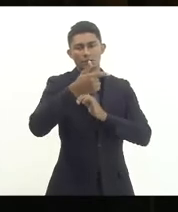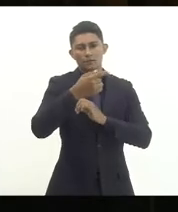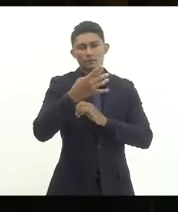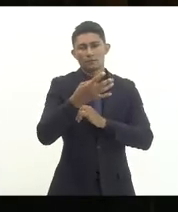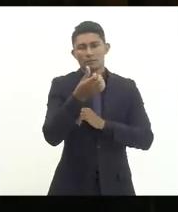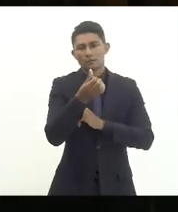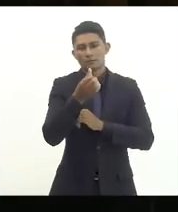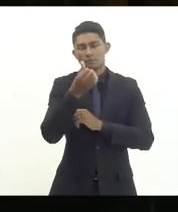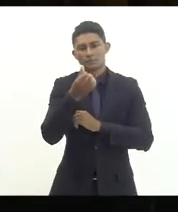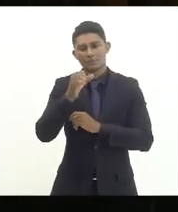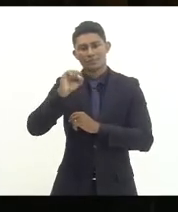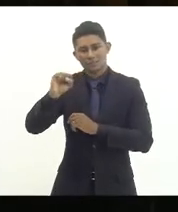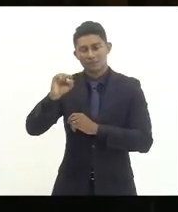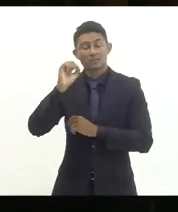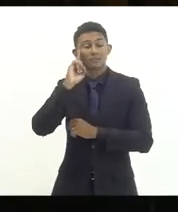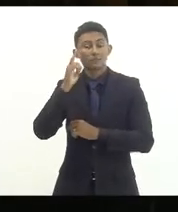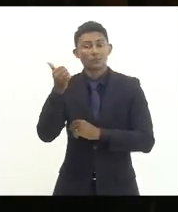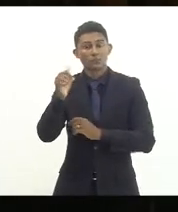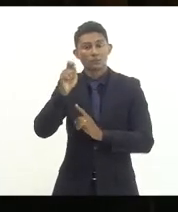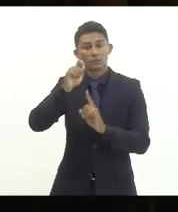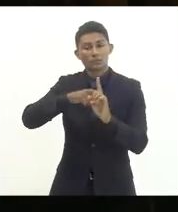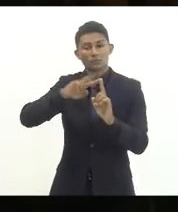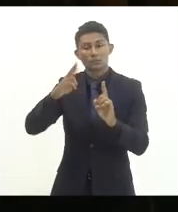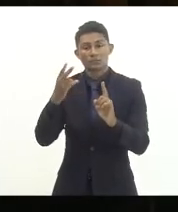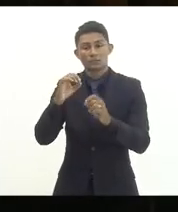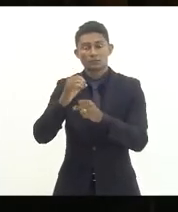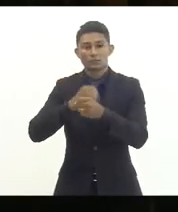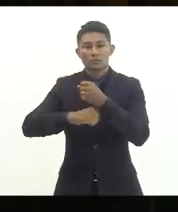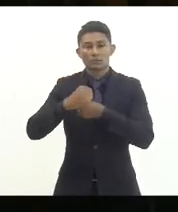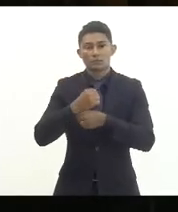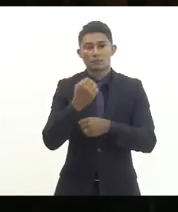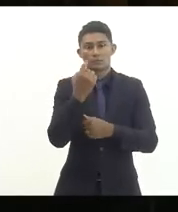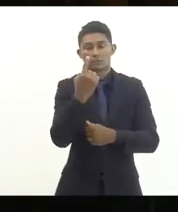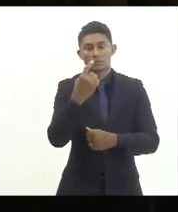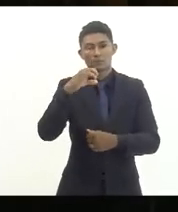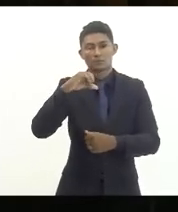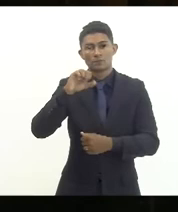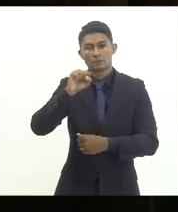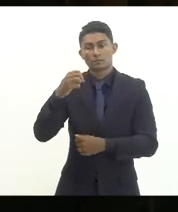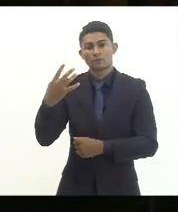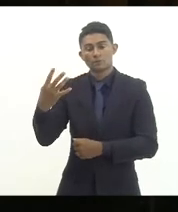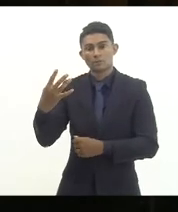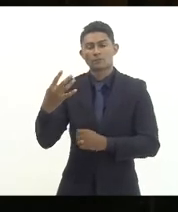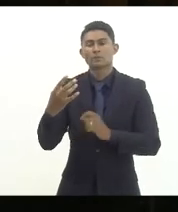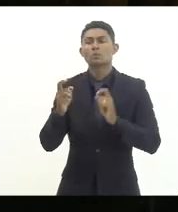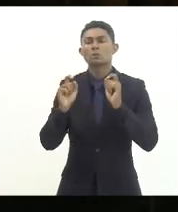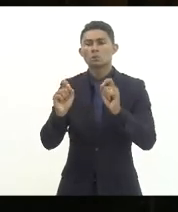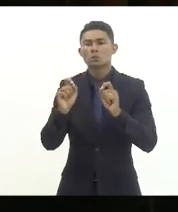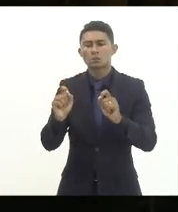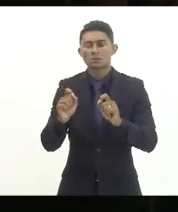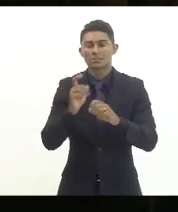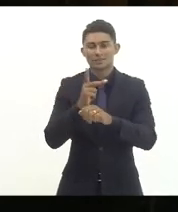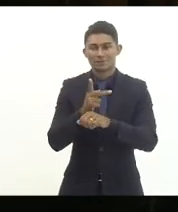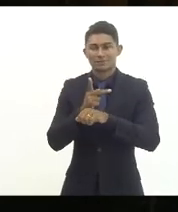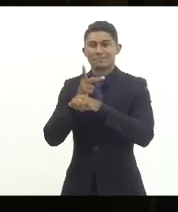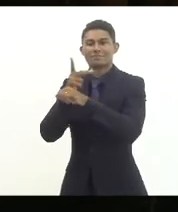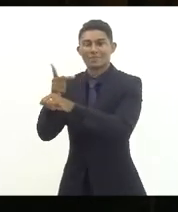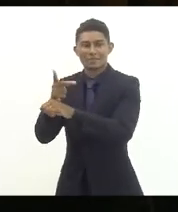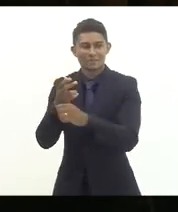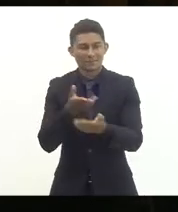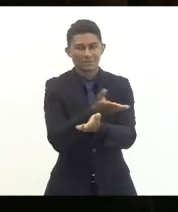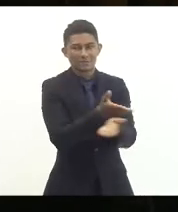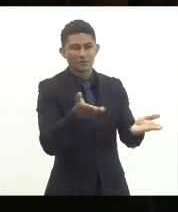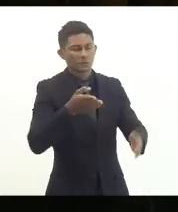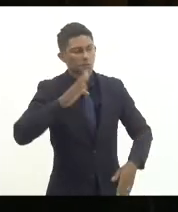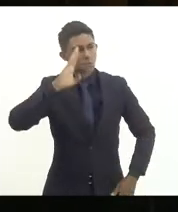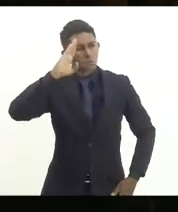24.659, de 11 de julho de 1934, e destina-se a premiar os militares da Marinha que se